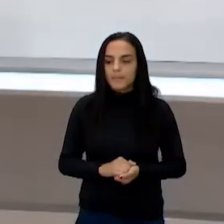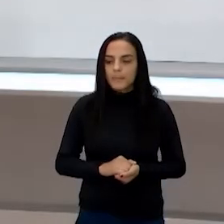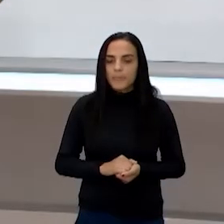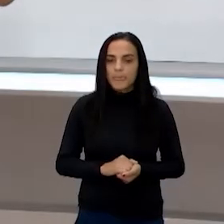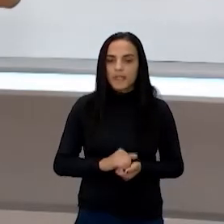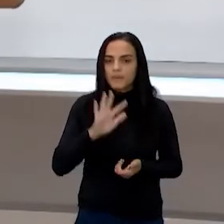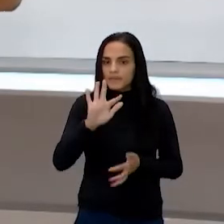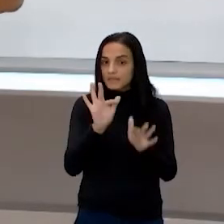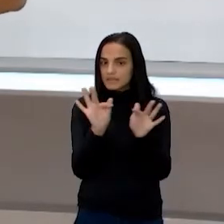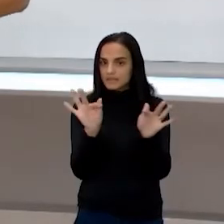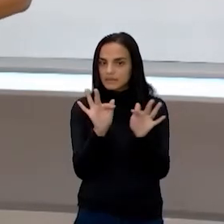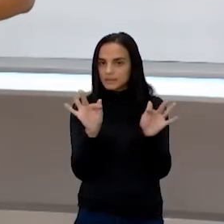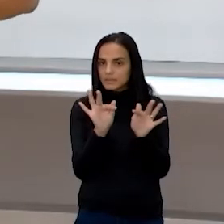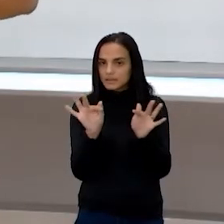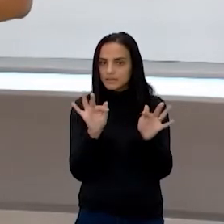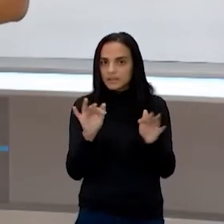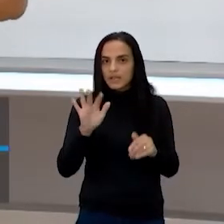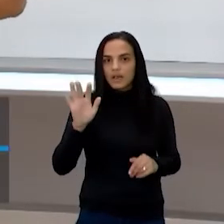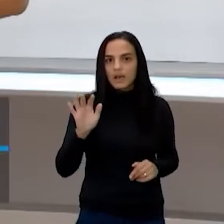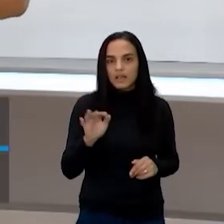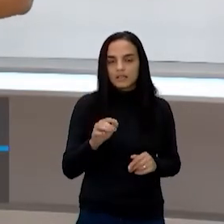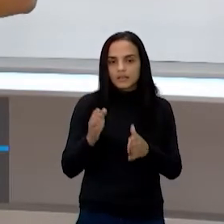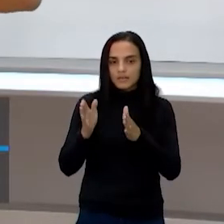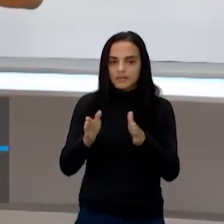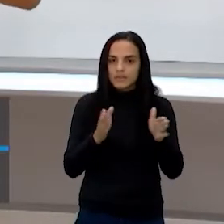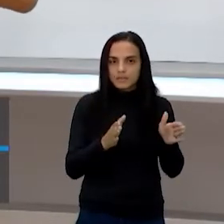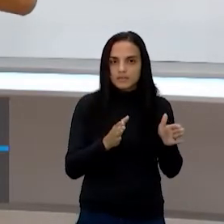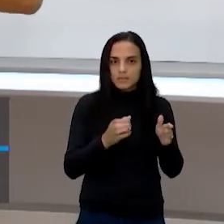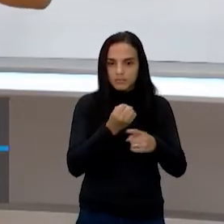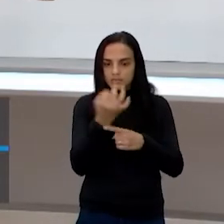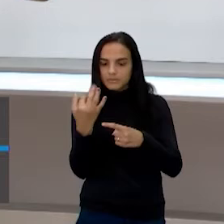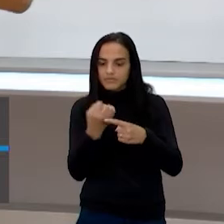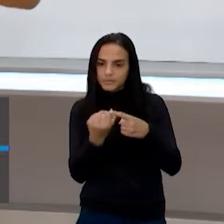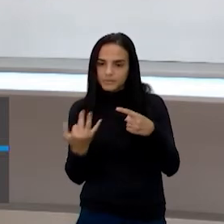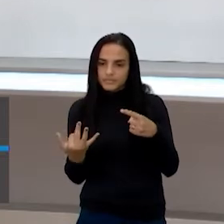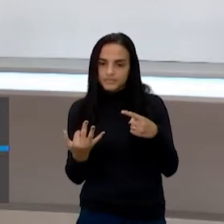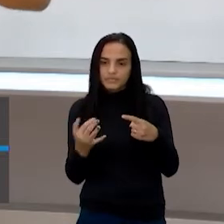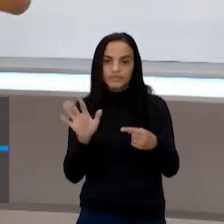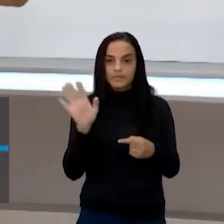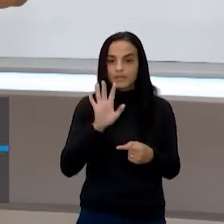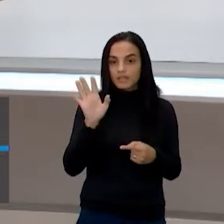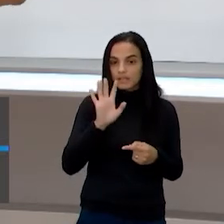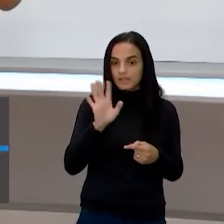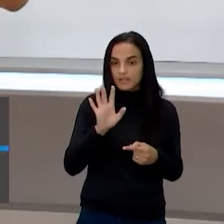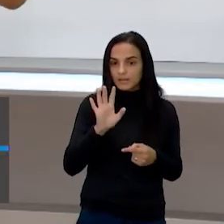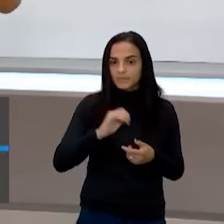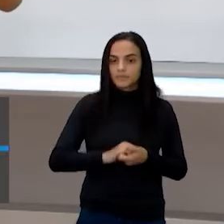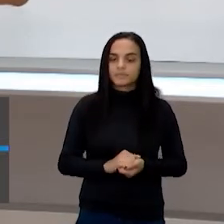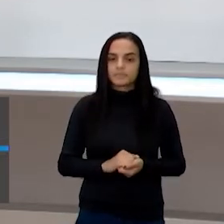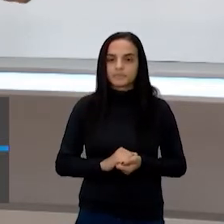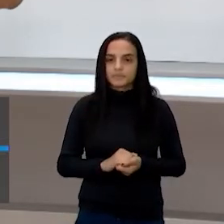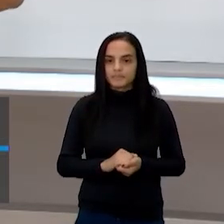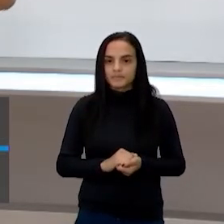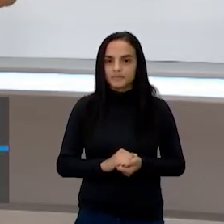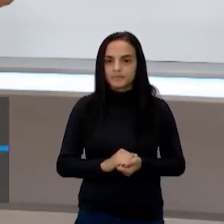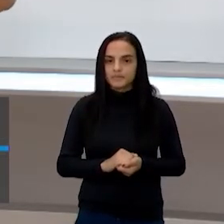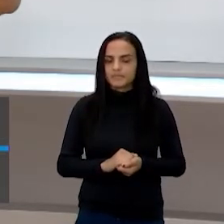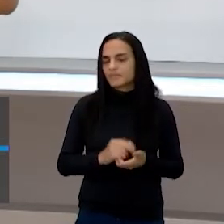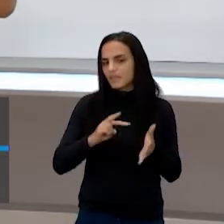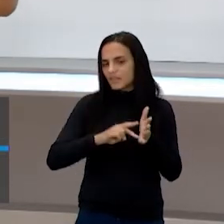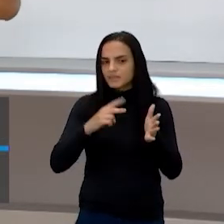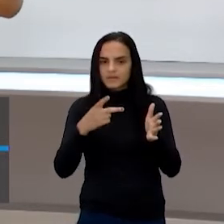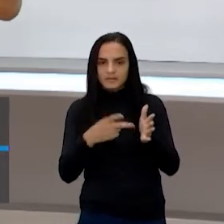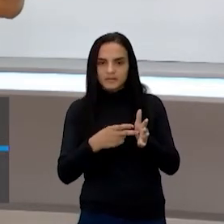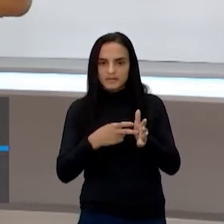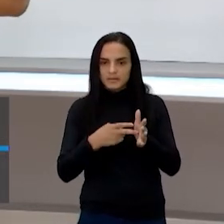vamos simplificar a nossa fração, porque entre 7 e 10 eles são primos entre si. O que isso quer dizer, né? Que eles